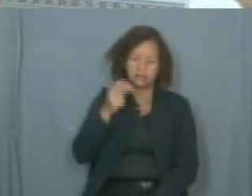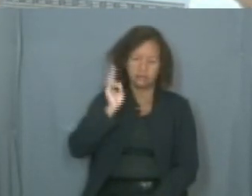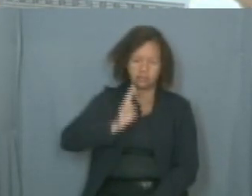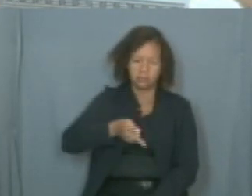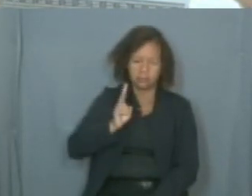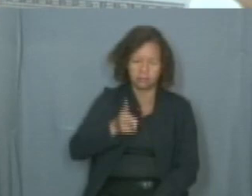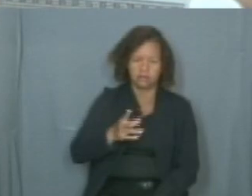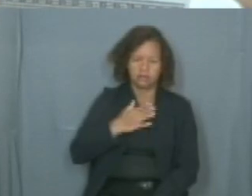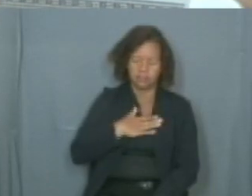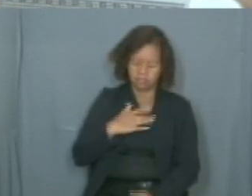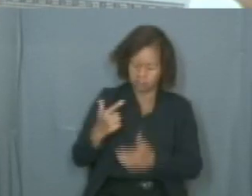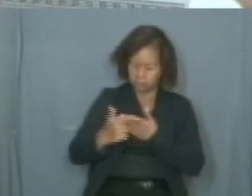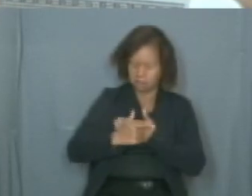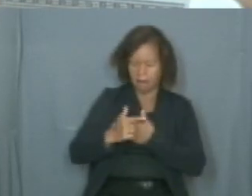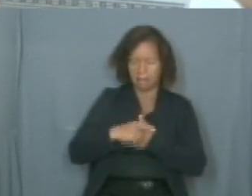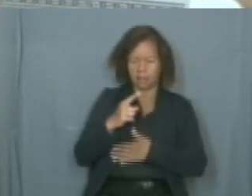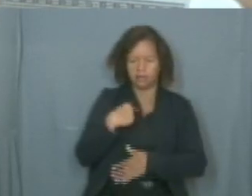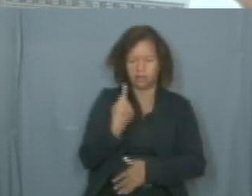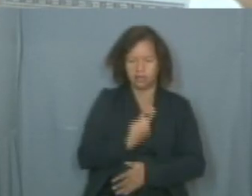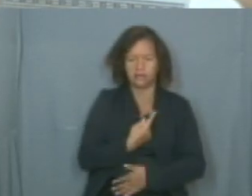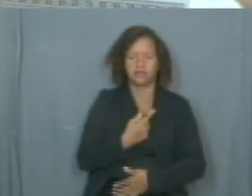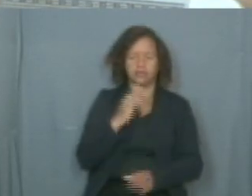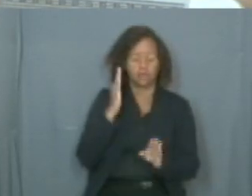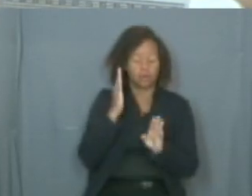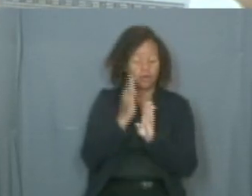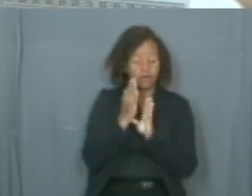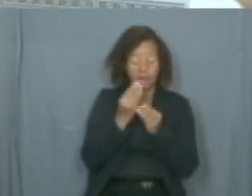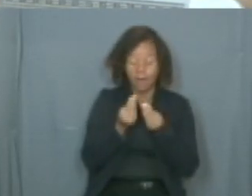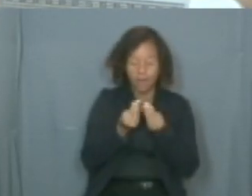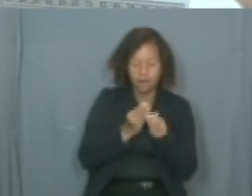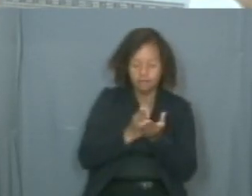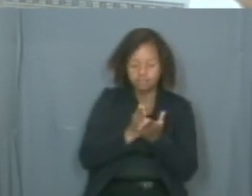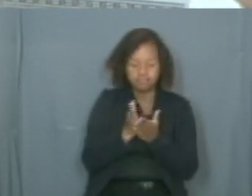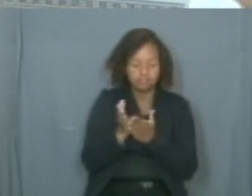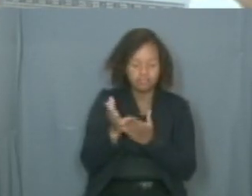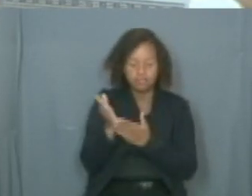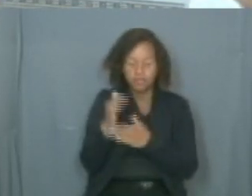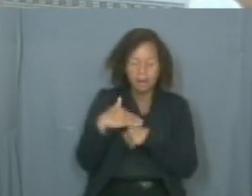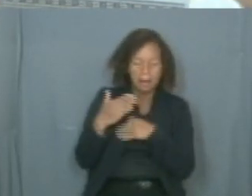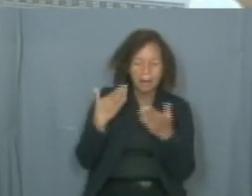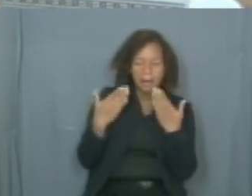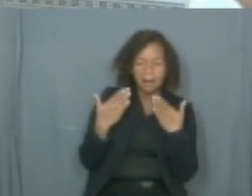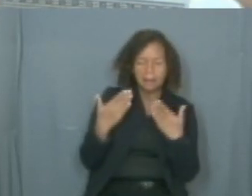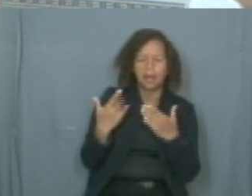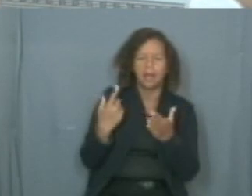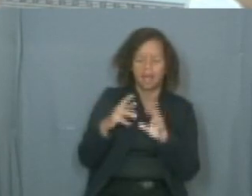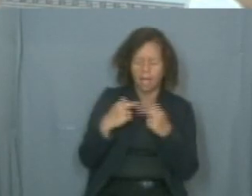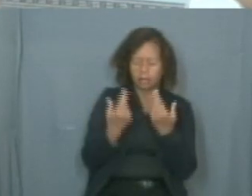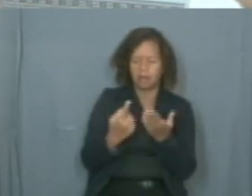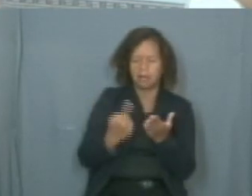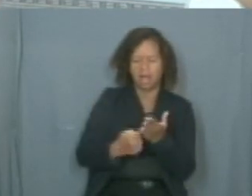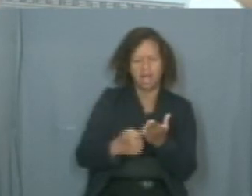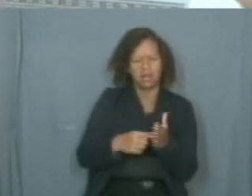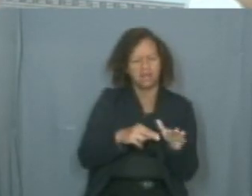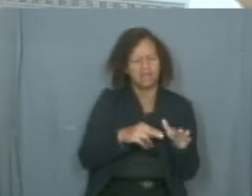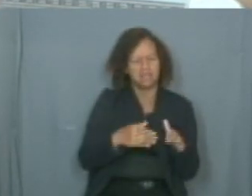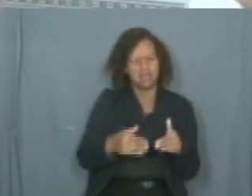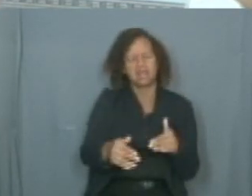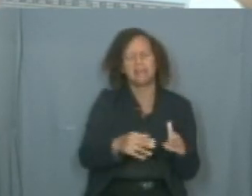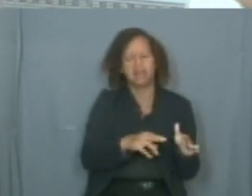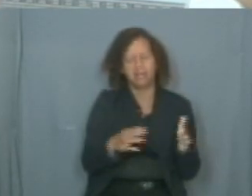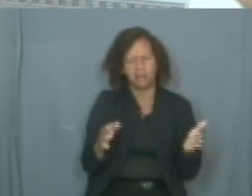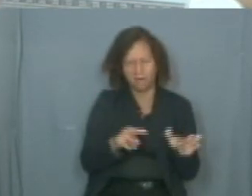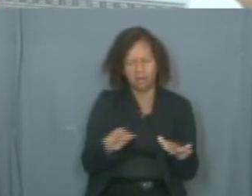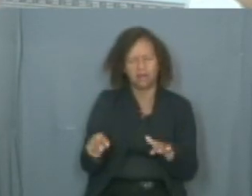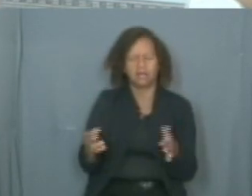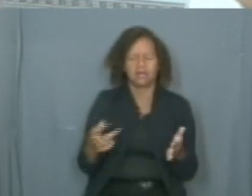mais. Esse é o nosso papel, de encontrar a saída. Temos reuniões marcadas agora, essa semana ainda, temos